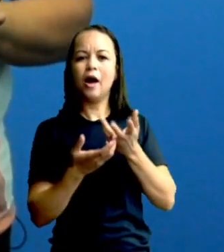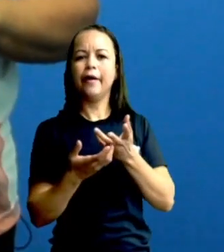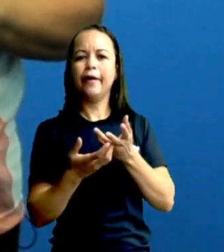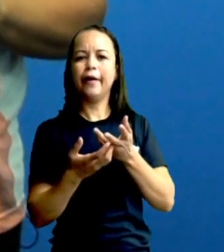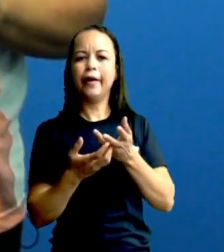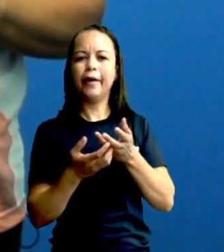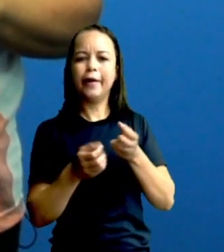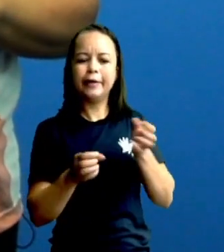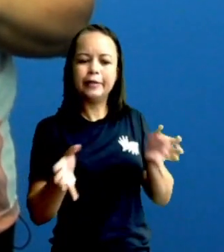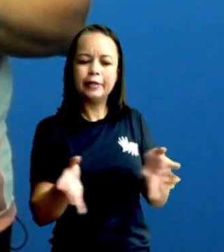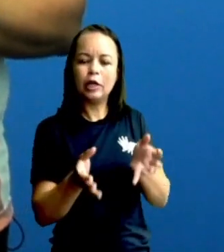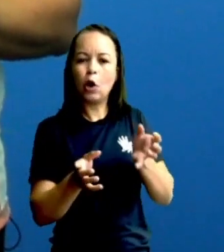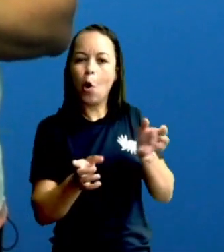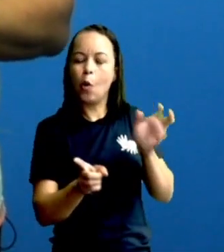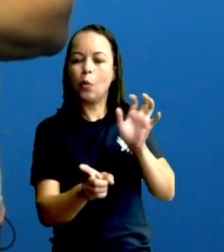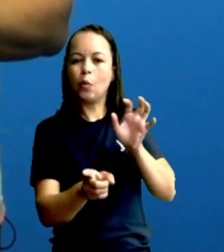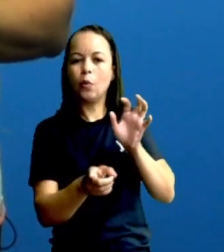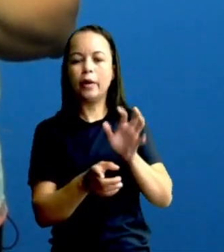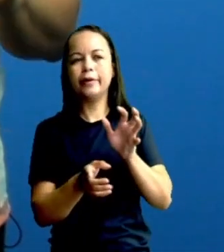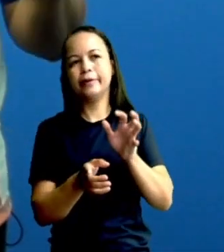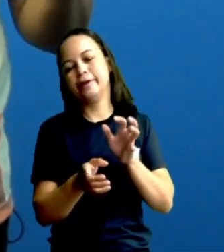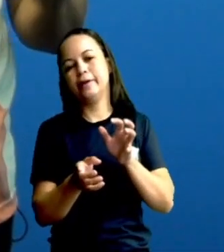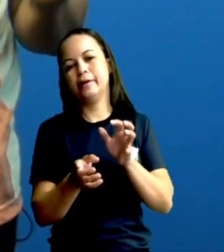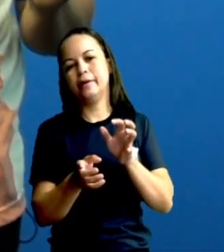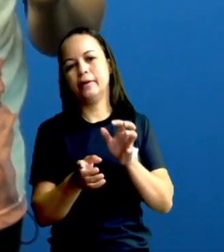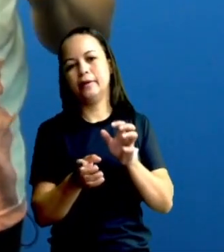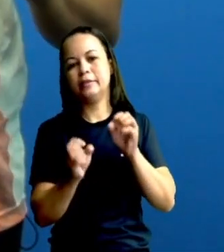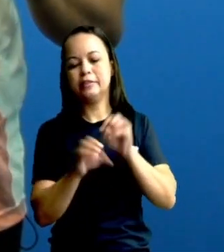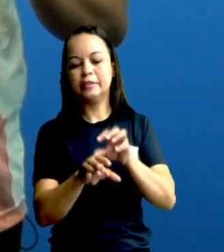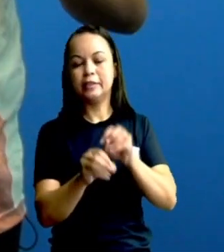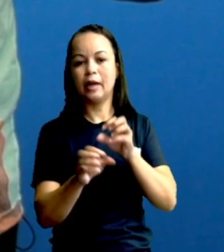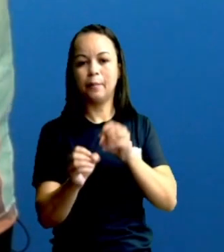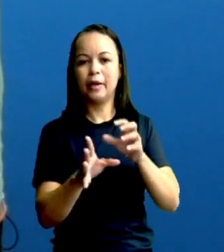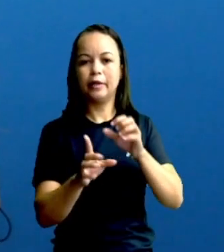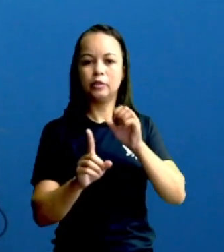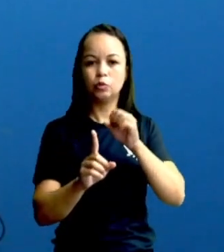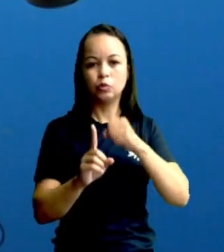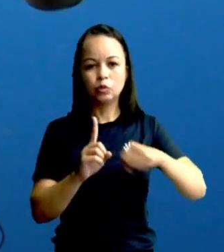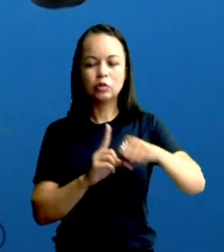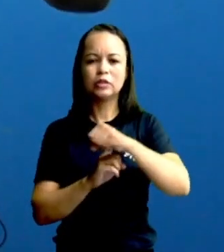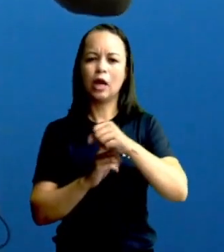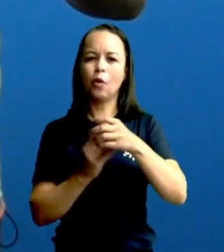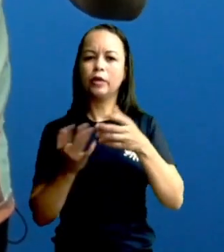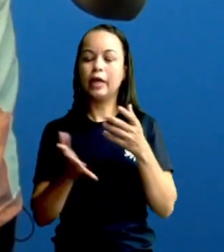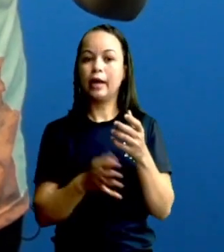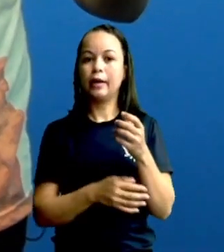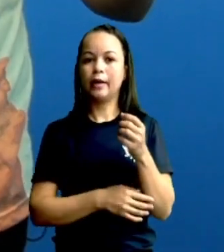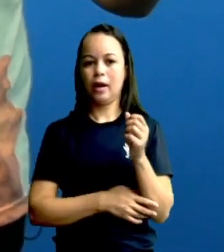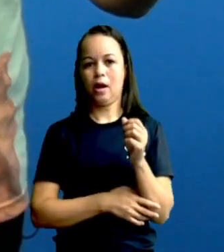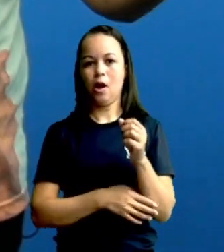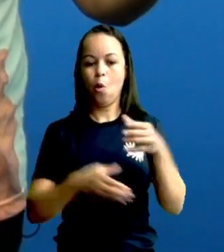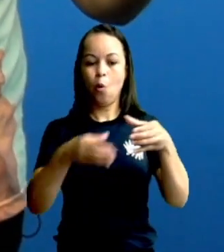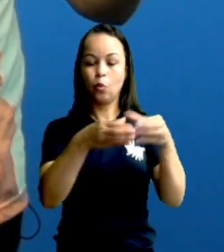sexuais. Era uma doença que tinha a ver com grupos de risco. Era assim que se pensava, de forma pequena